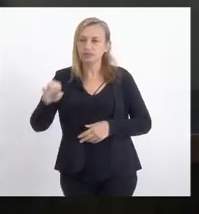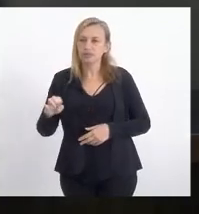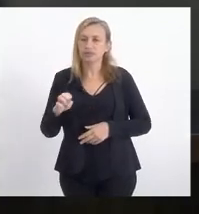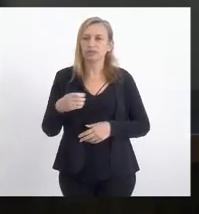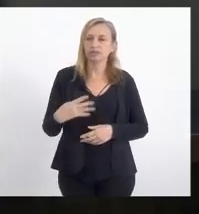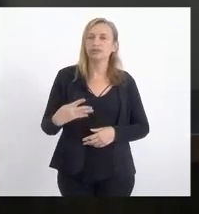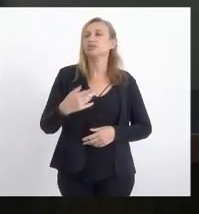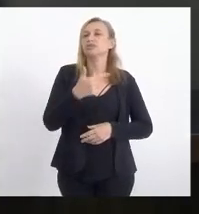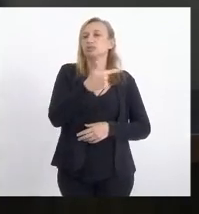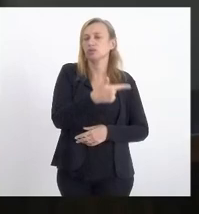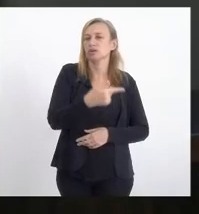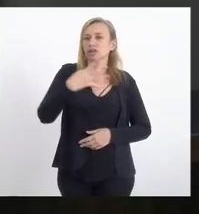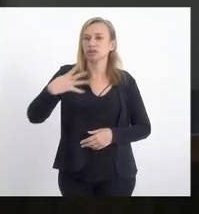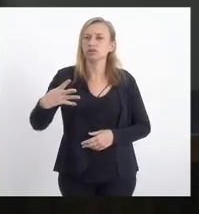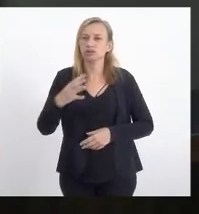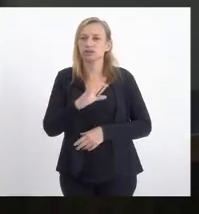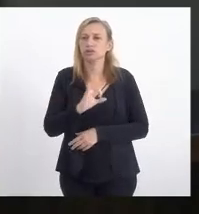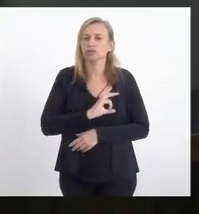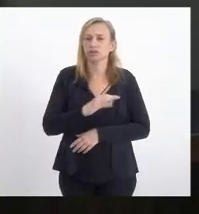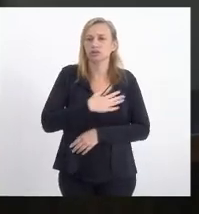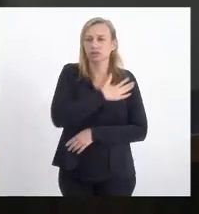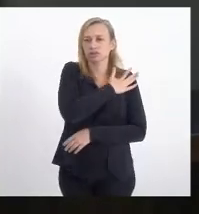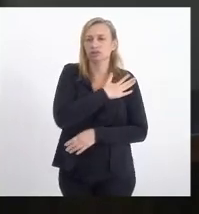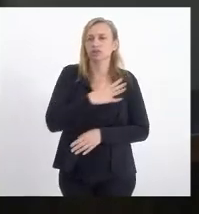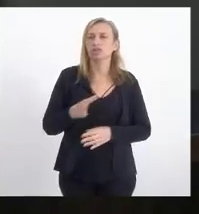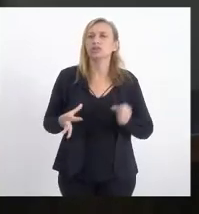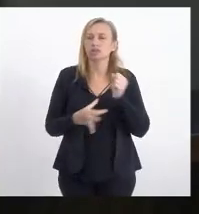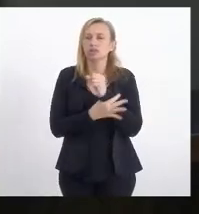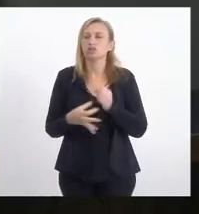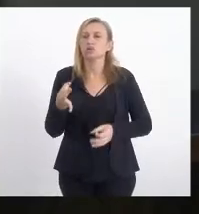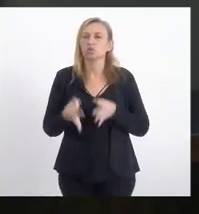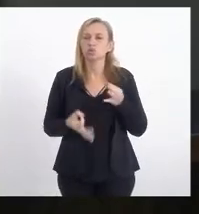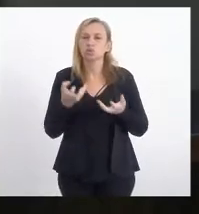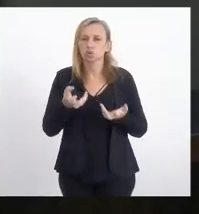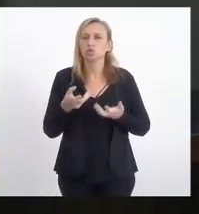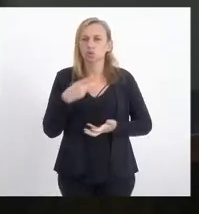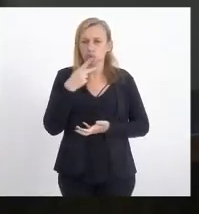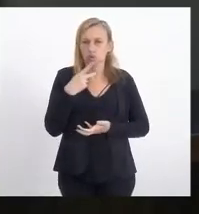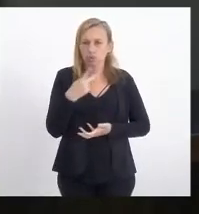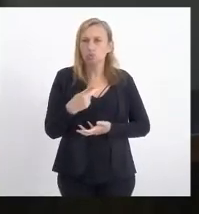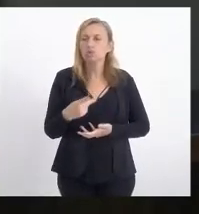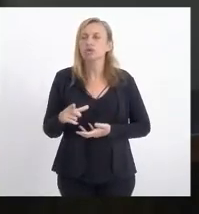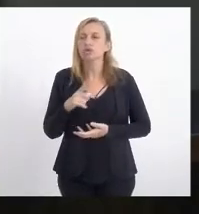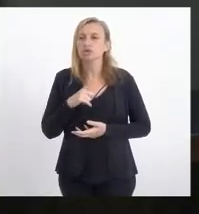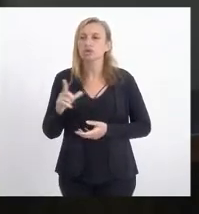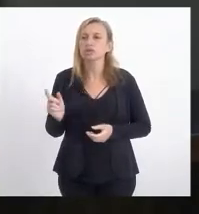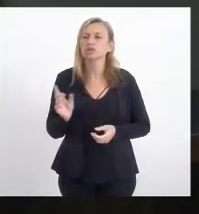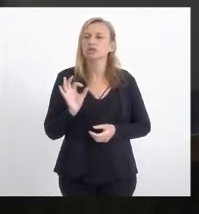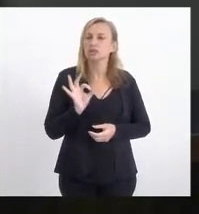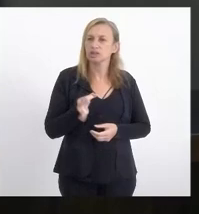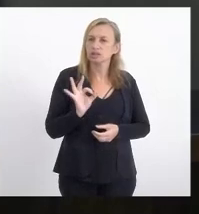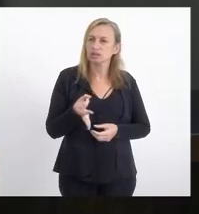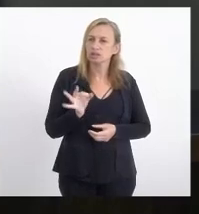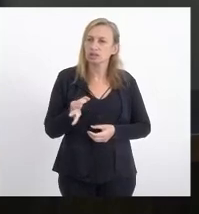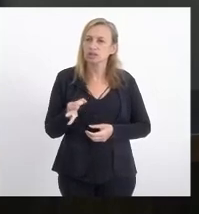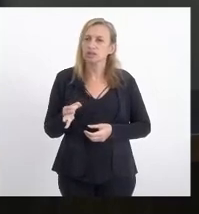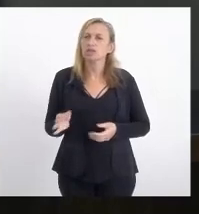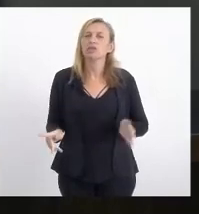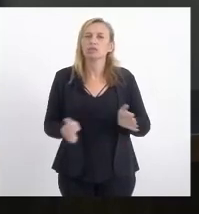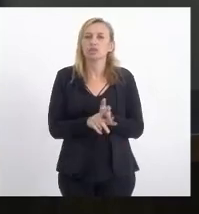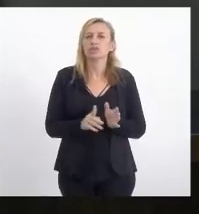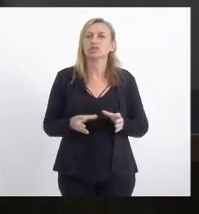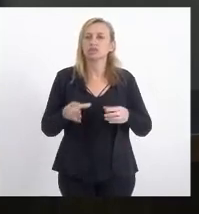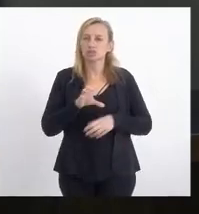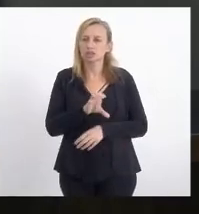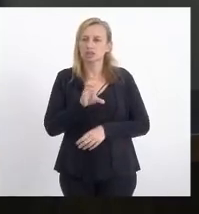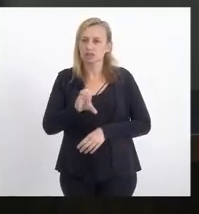da Polícia Militar Mas é uma forma de dar segurança jurídica o que eu quero dizer com isso é que eu tenho a mais absoluta convicção inclusive como membro da